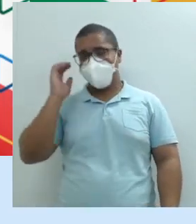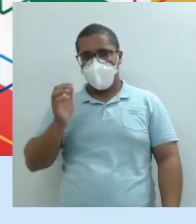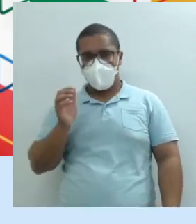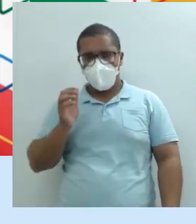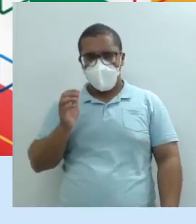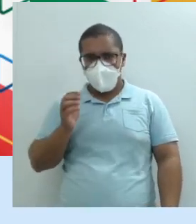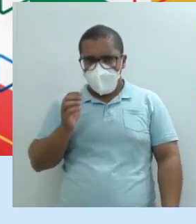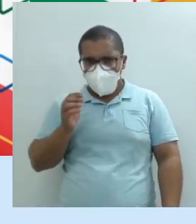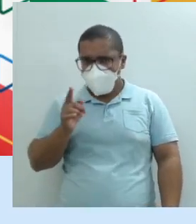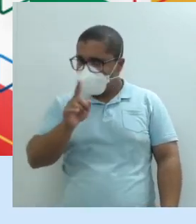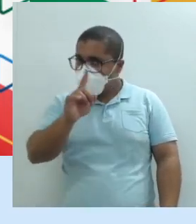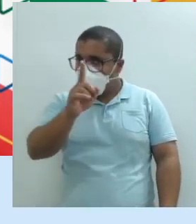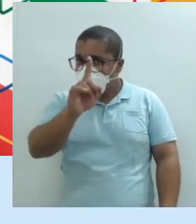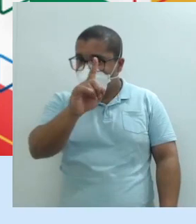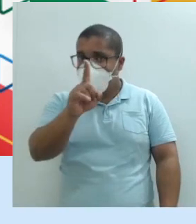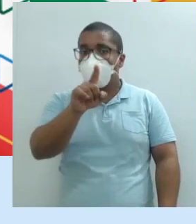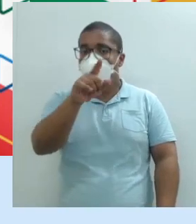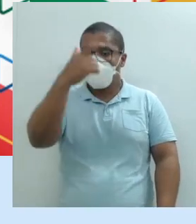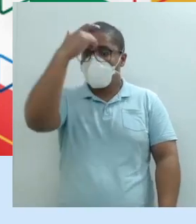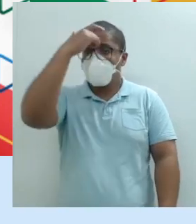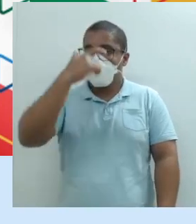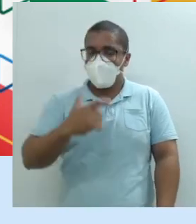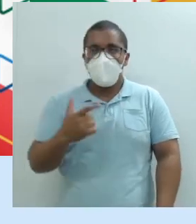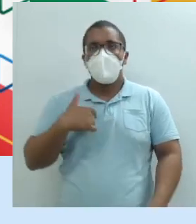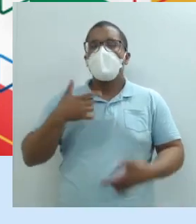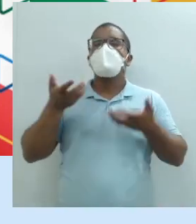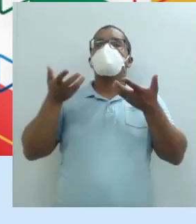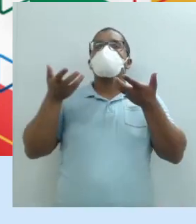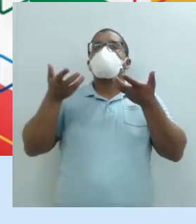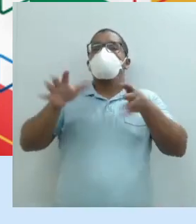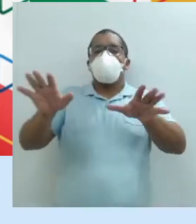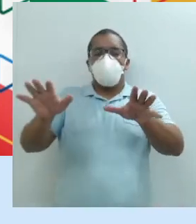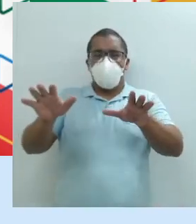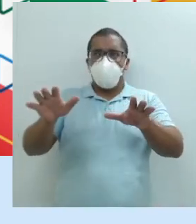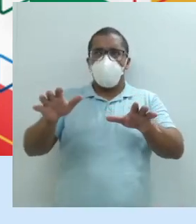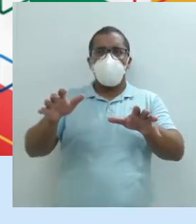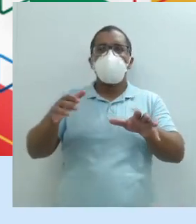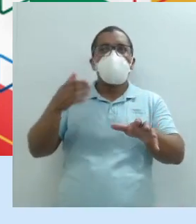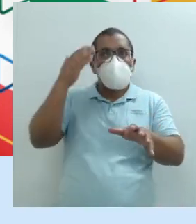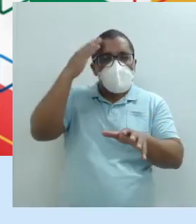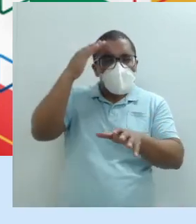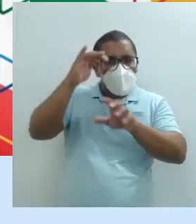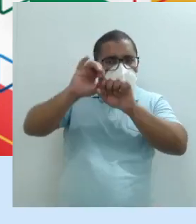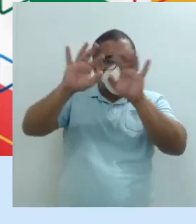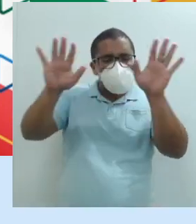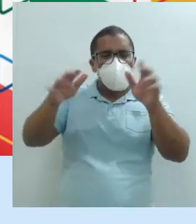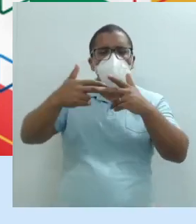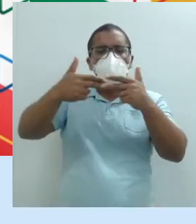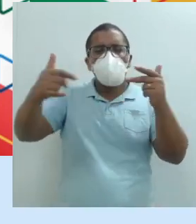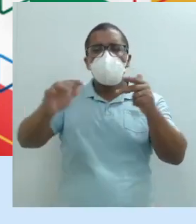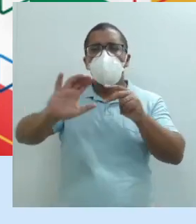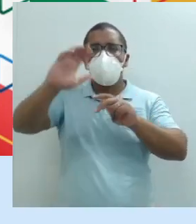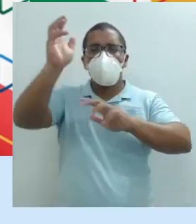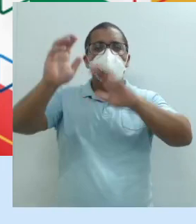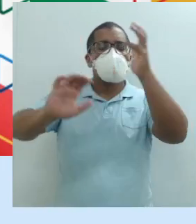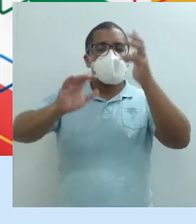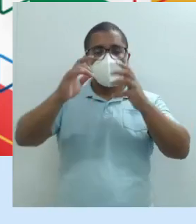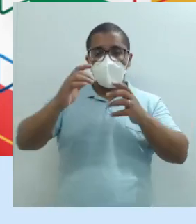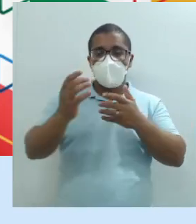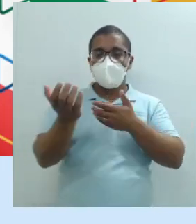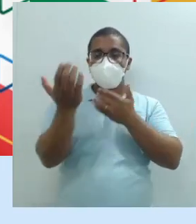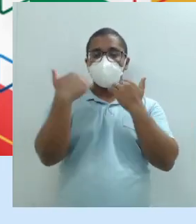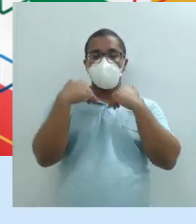é. Justamente essa sua postura de não querer entender melhor as coisas que estão acontecendo em